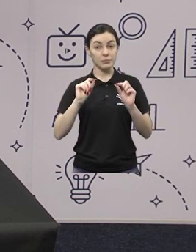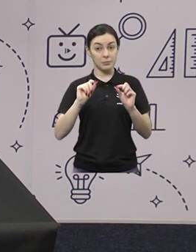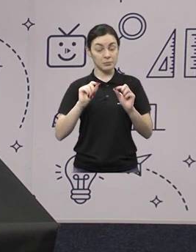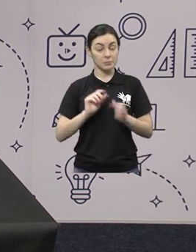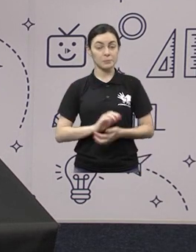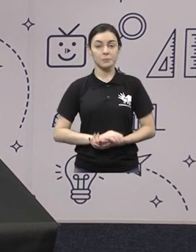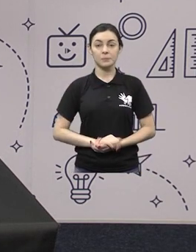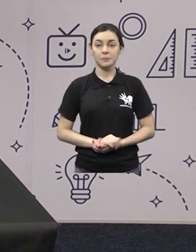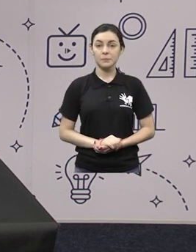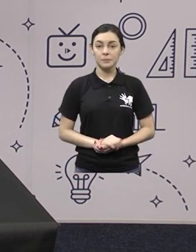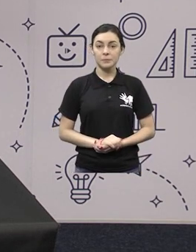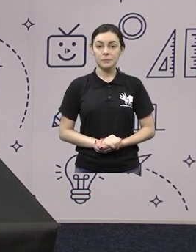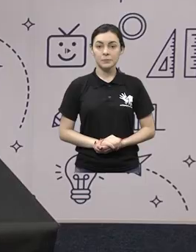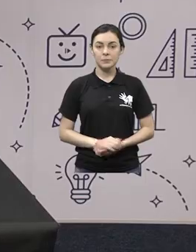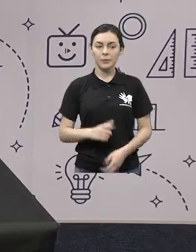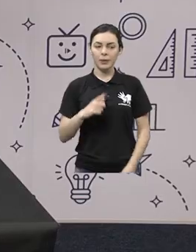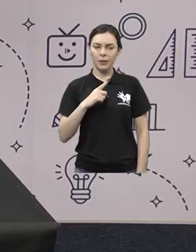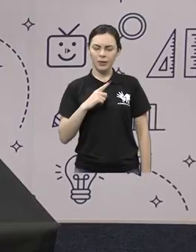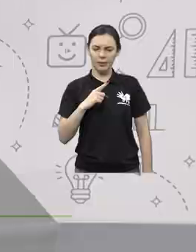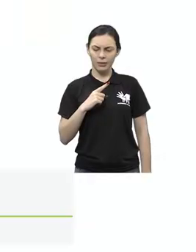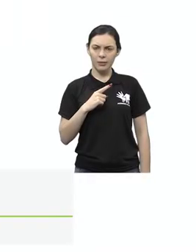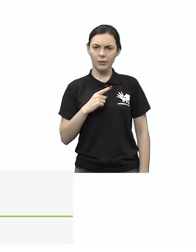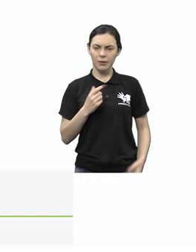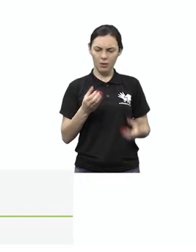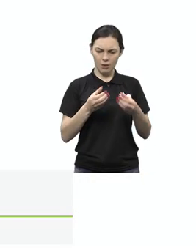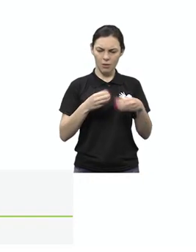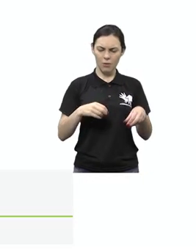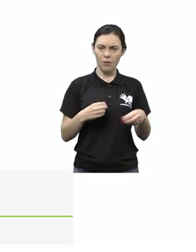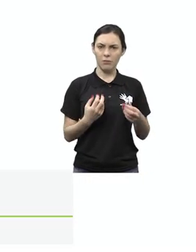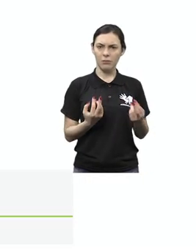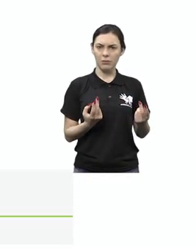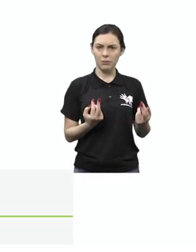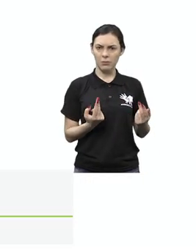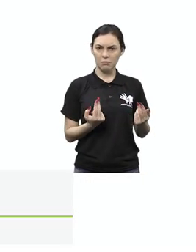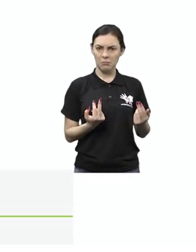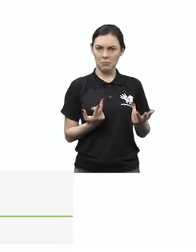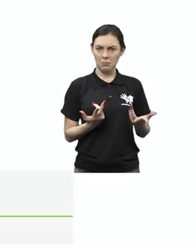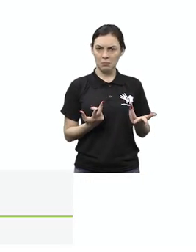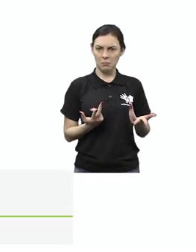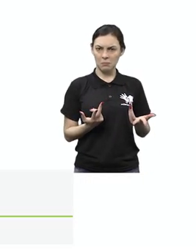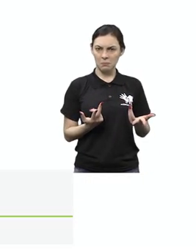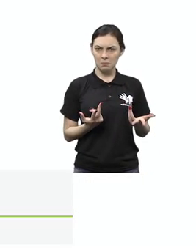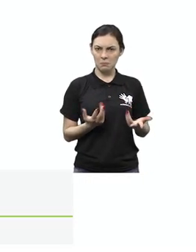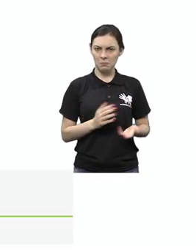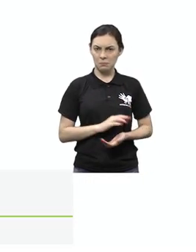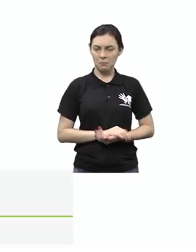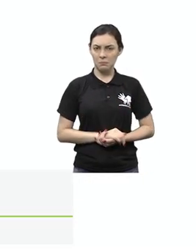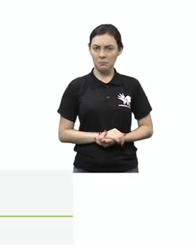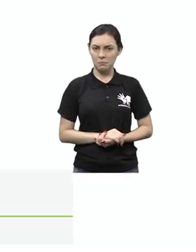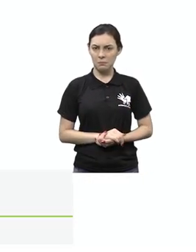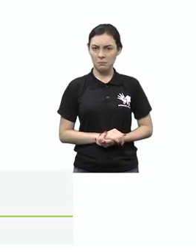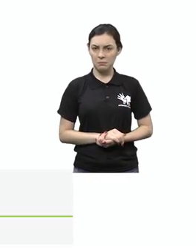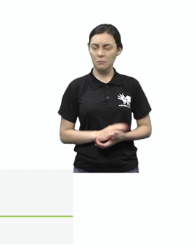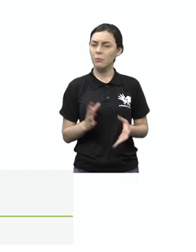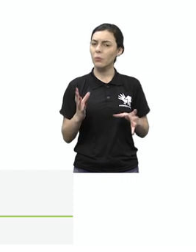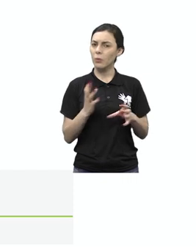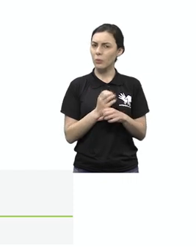tela de vocês. Observem bem. Temos a mesma quantidade de ovos nas cestas?